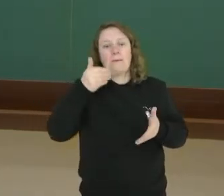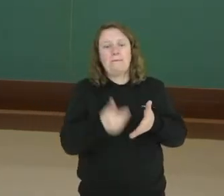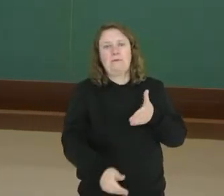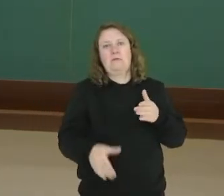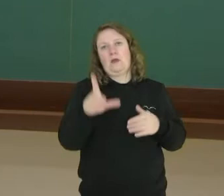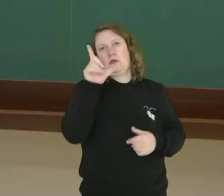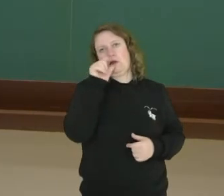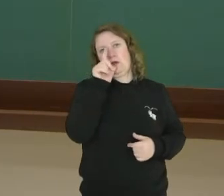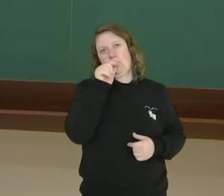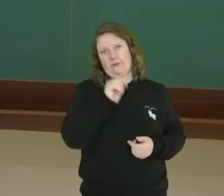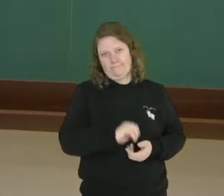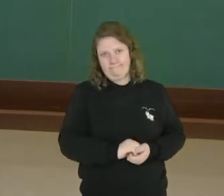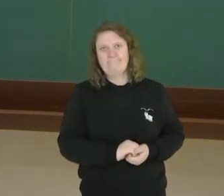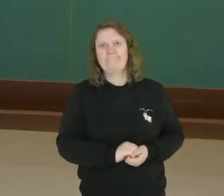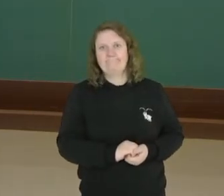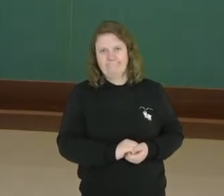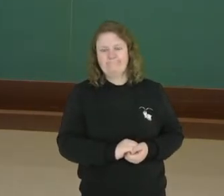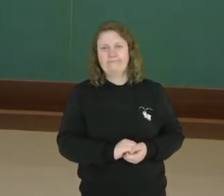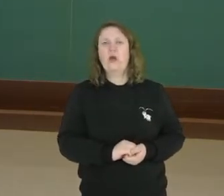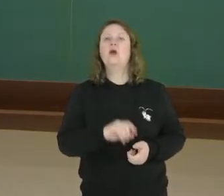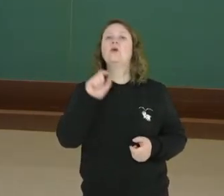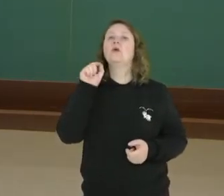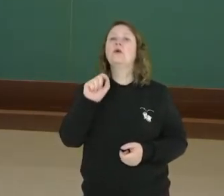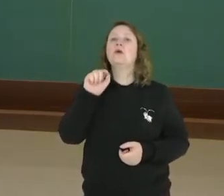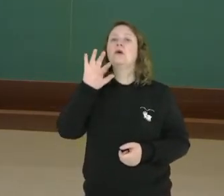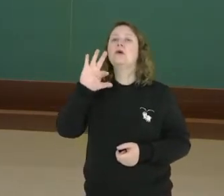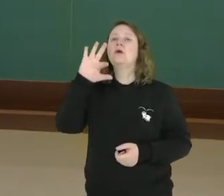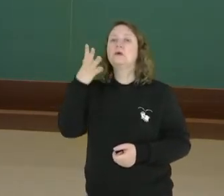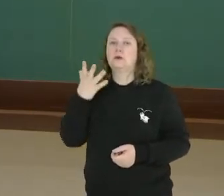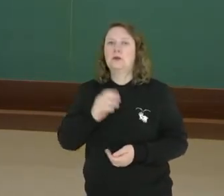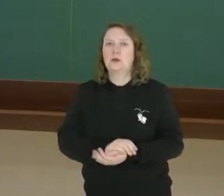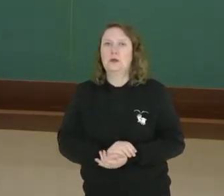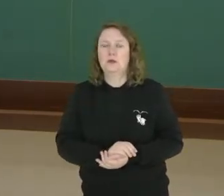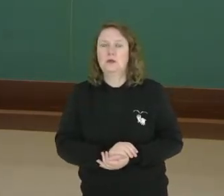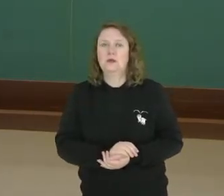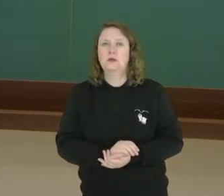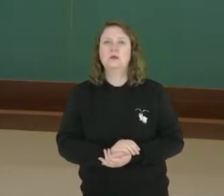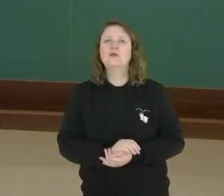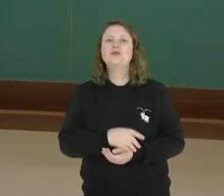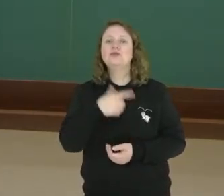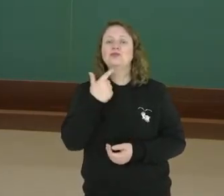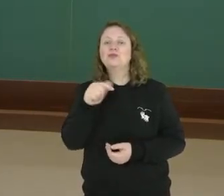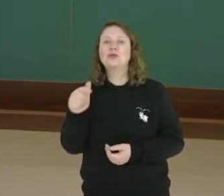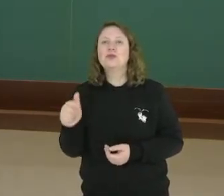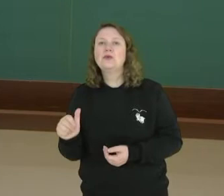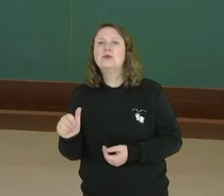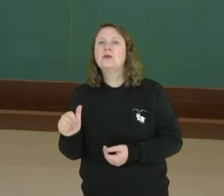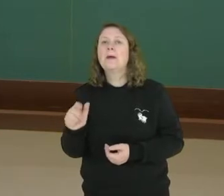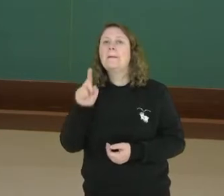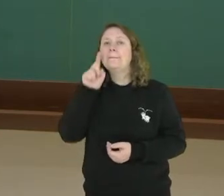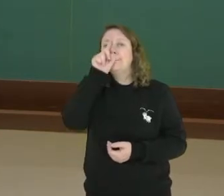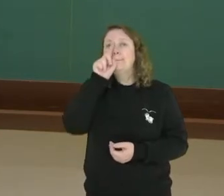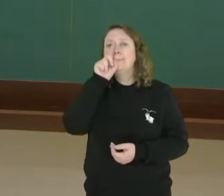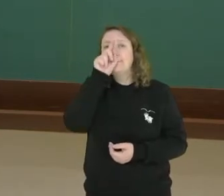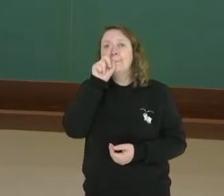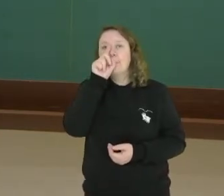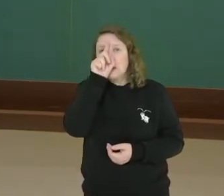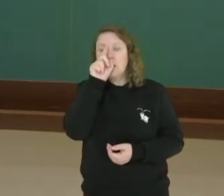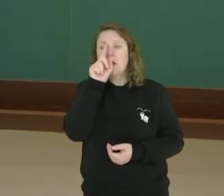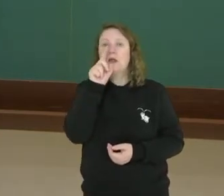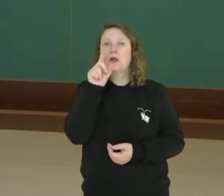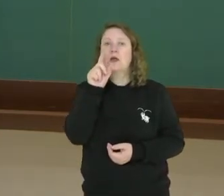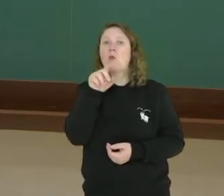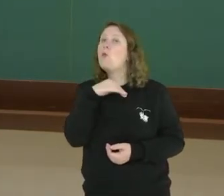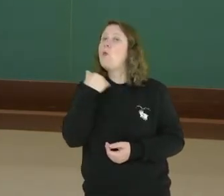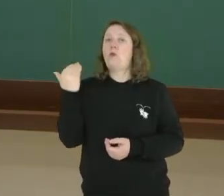da pele deles, então, não permite trocas gasosas ali através da pele. A respiração deles é